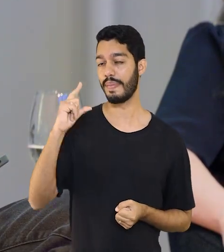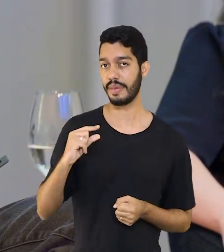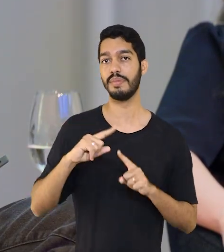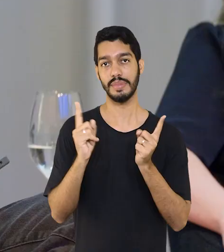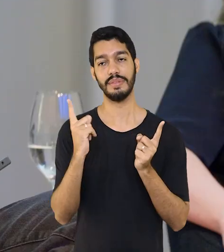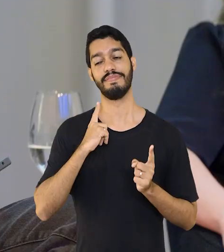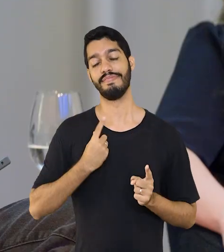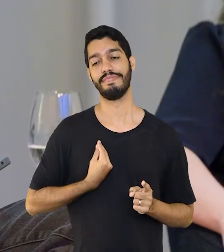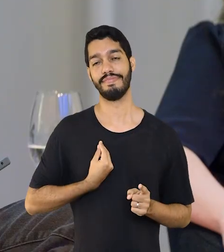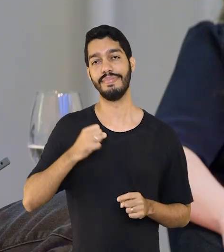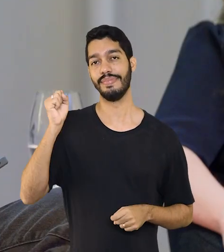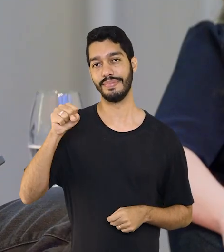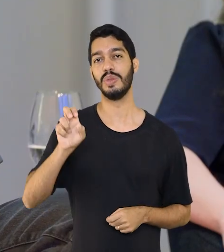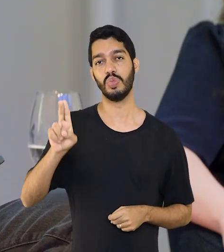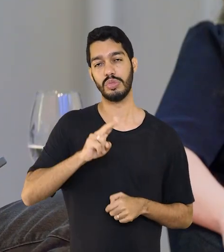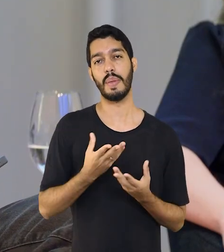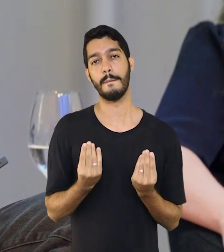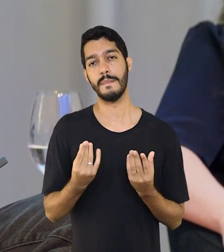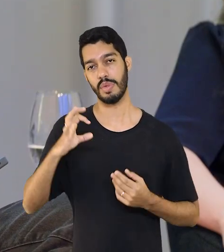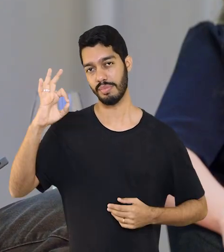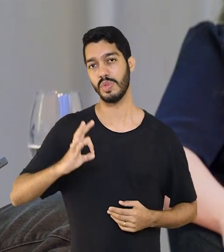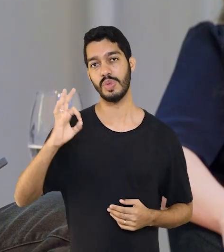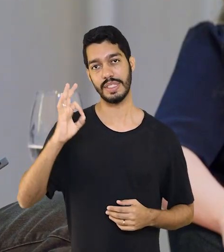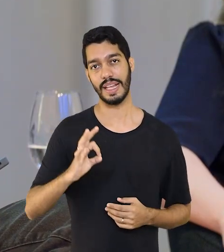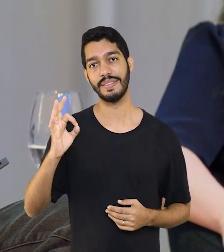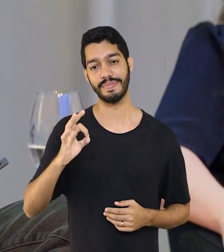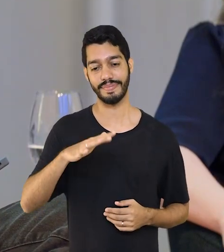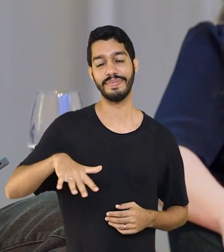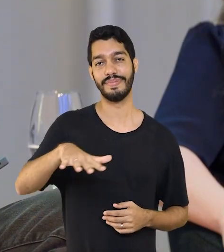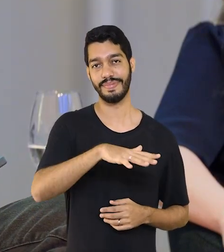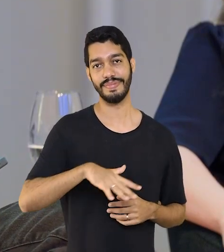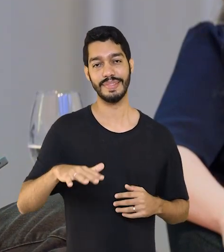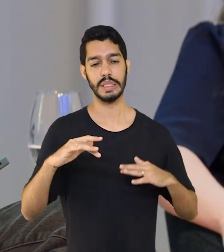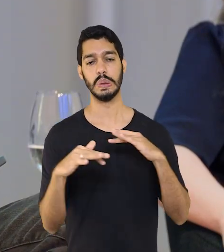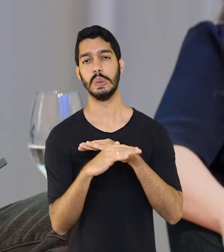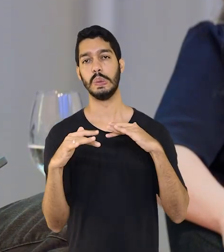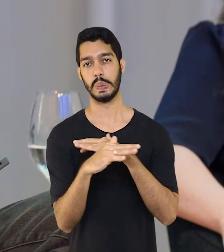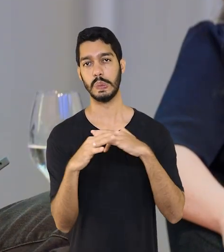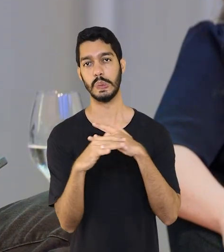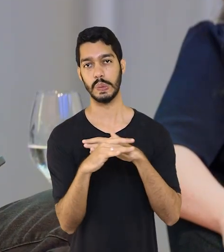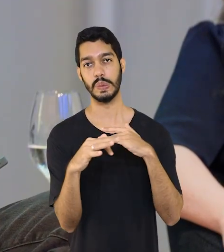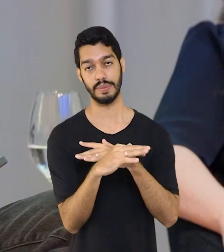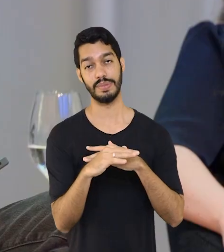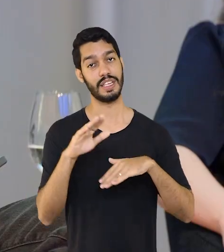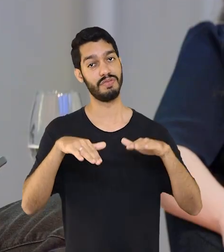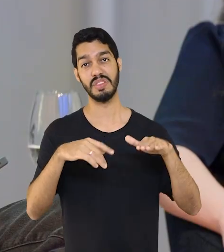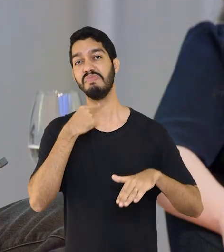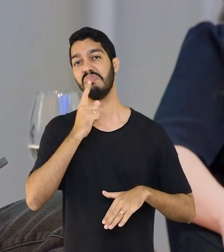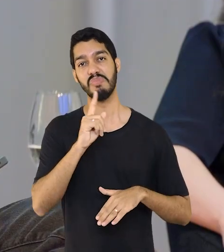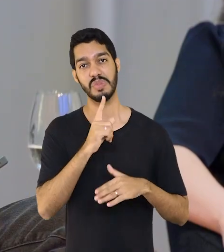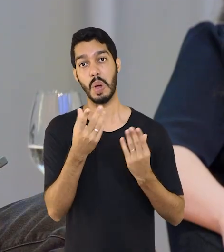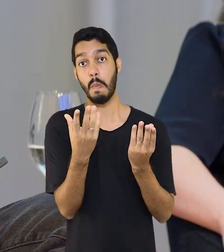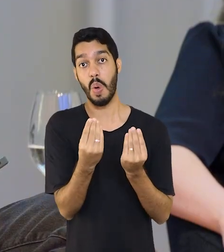Brasil, ainda ocupa uma grande porcentagem do viário, o que torna as nossas cidades